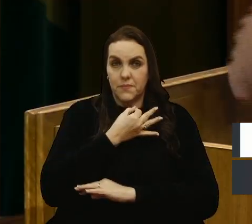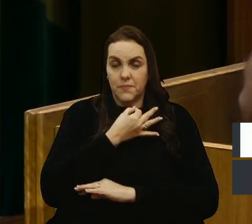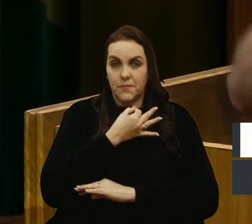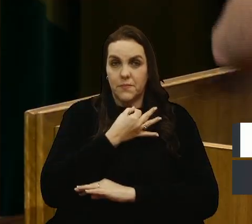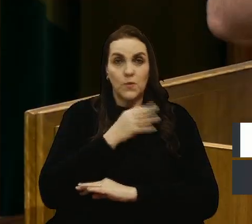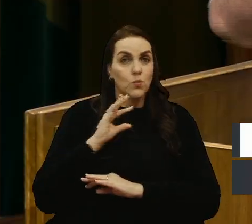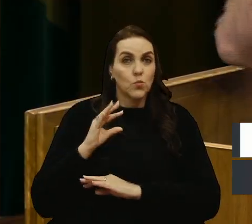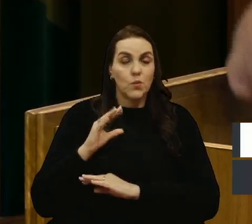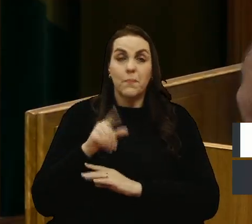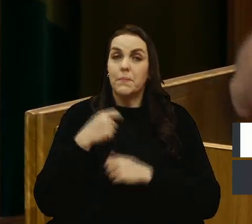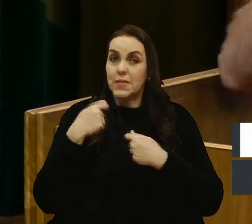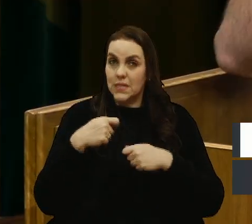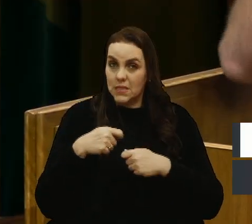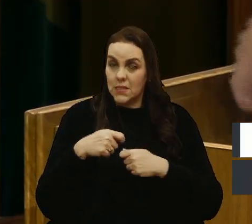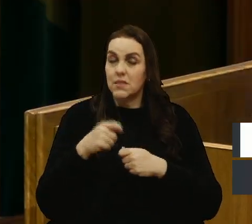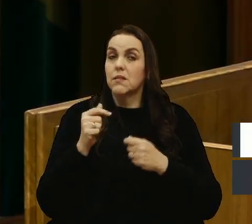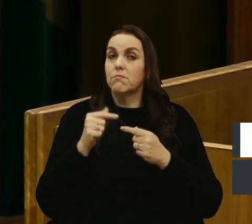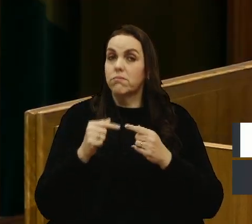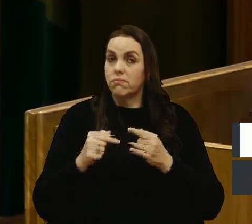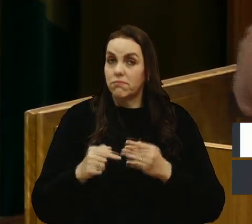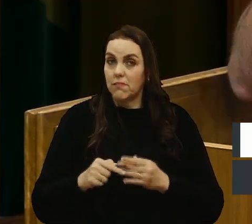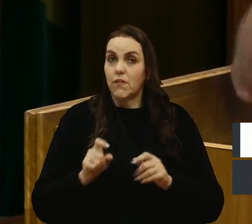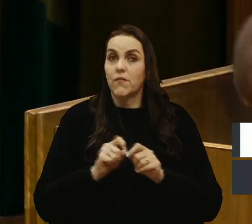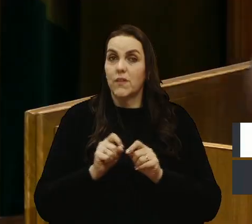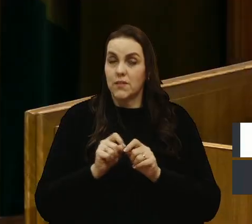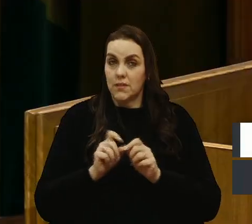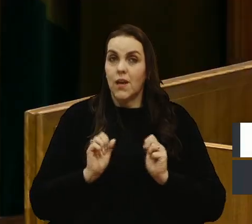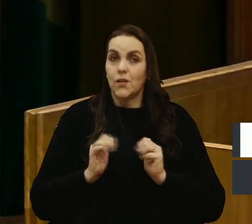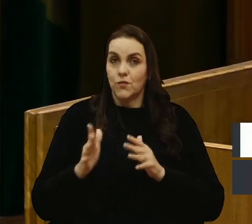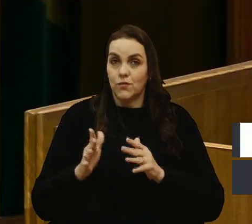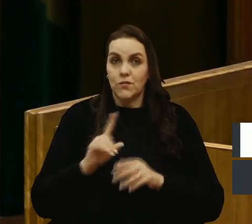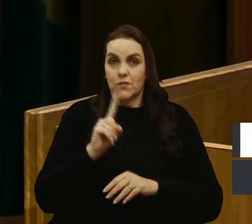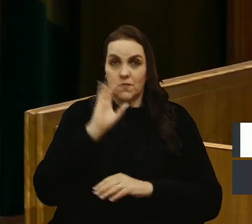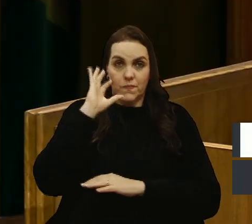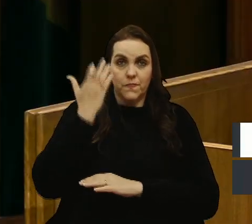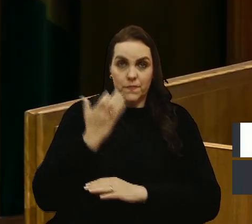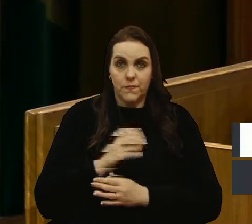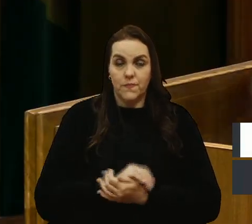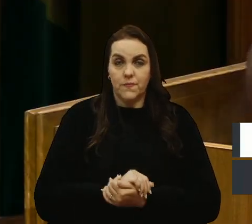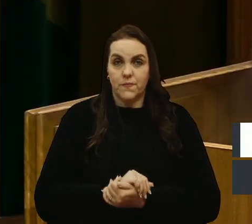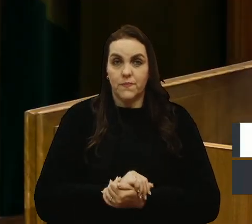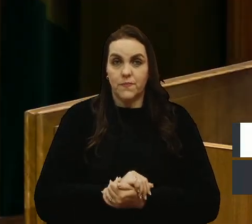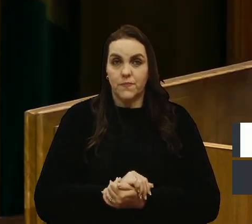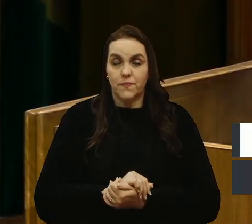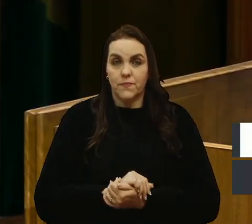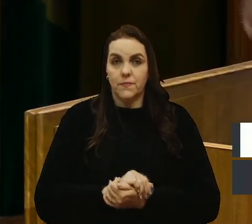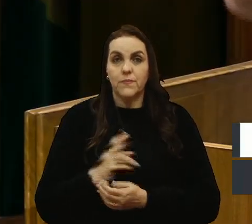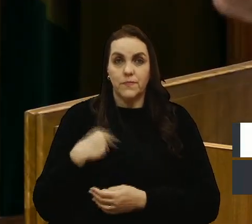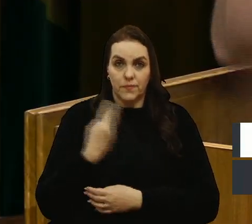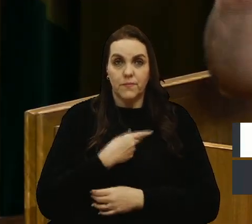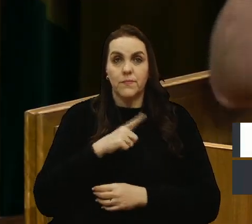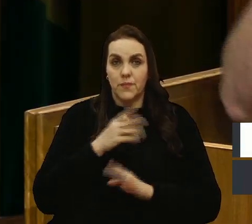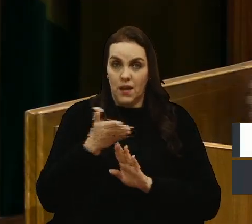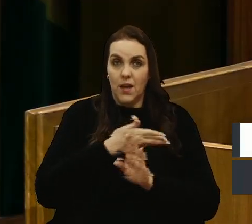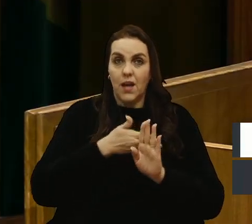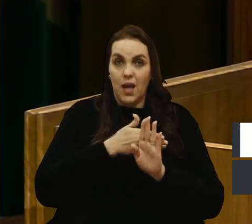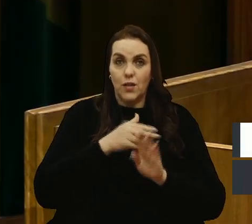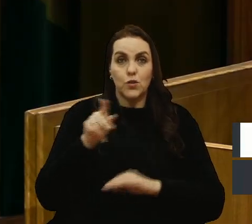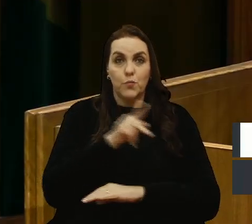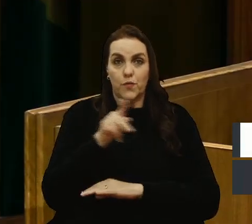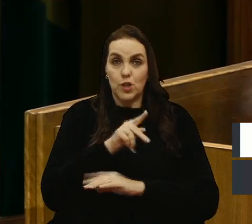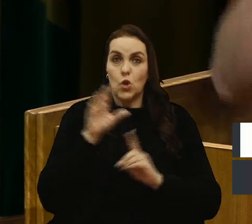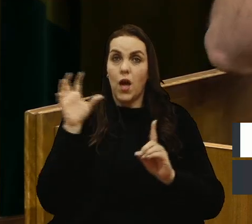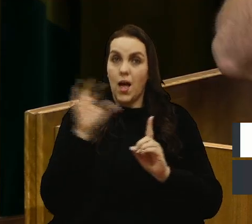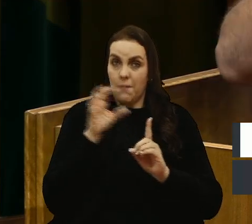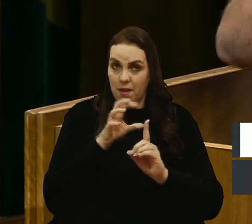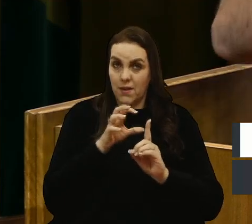que tome as devidas providências e para que isso não aconteça. Nós temos casos de professoras que são